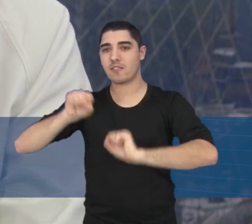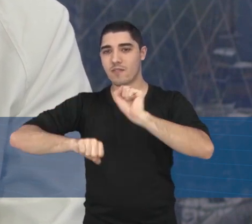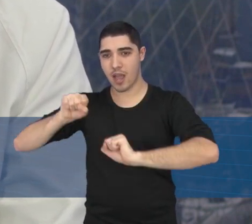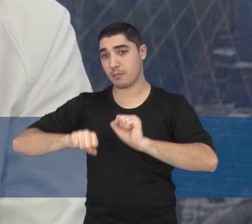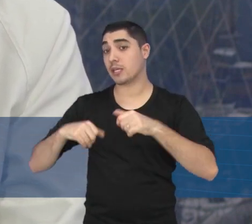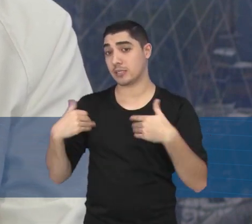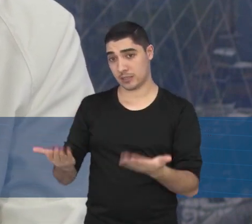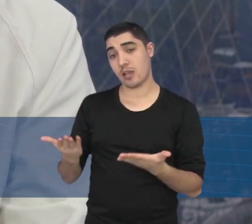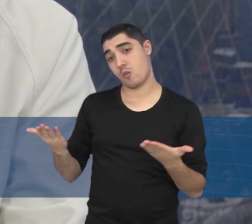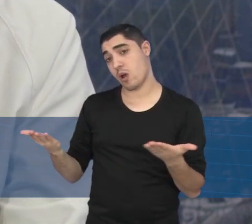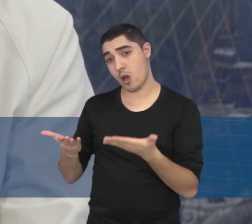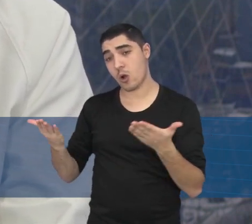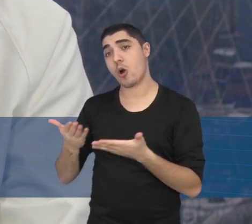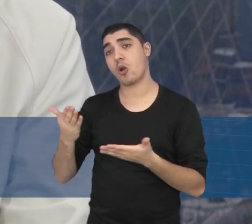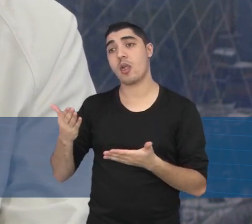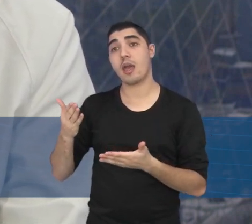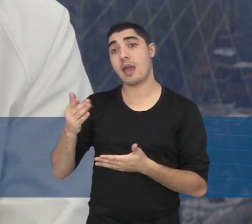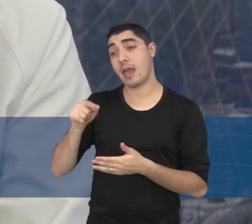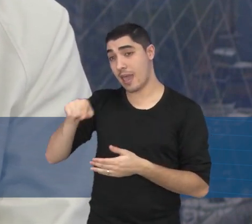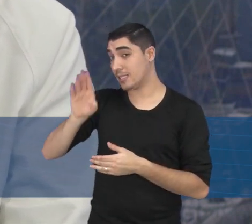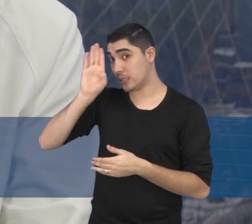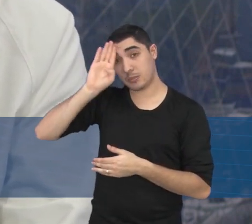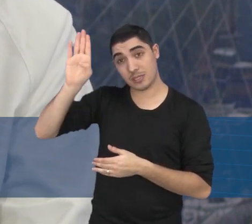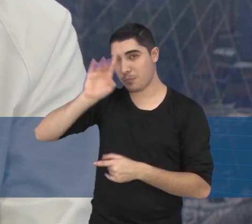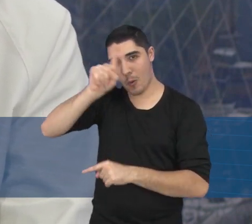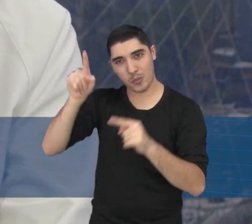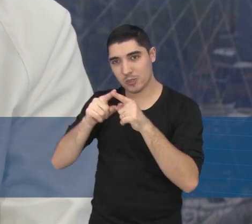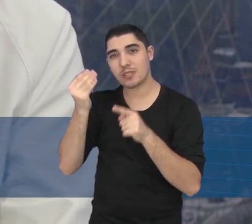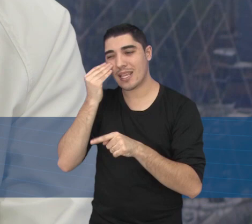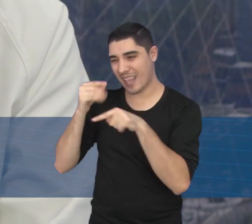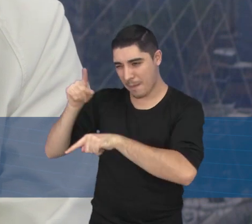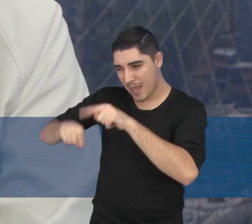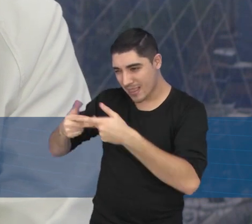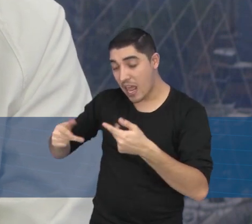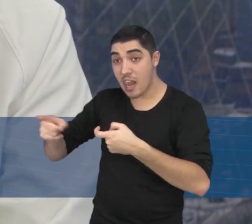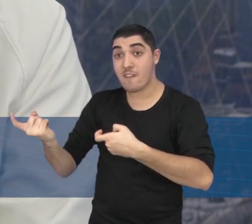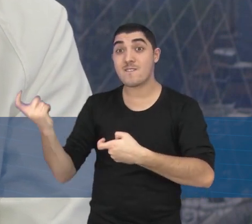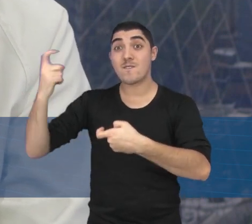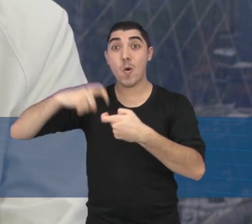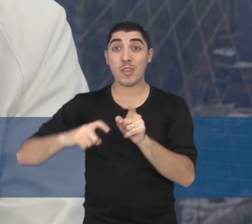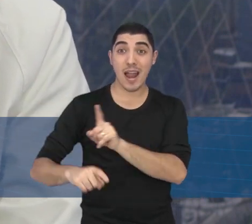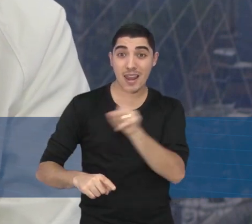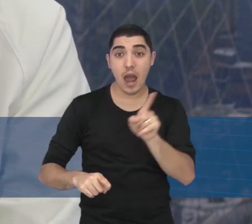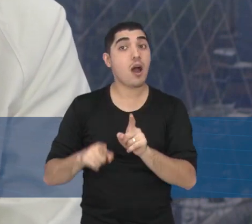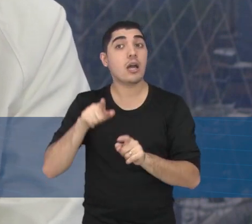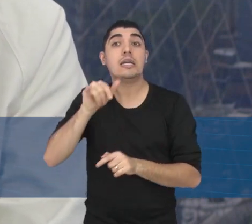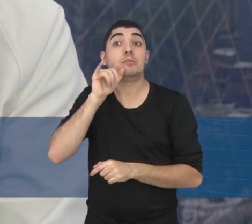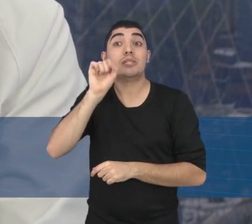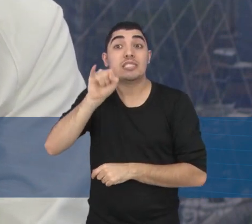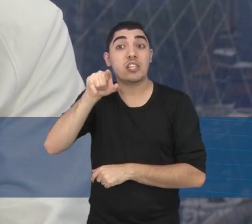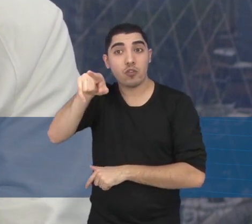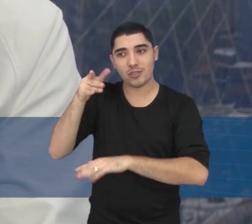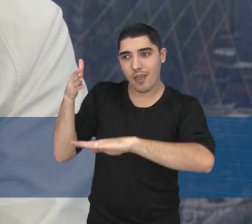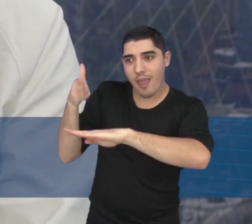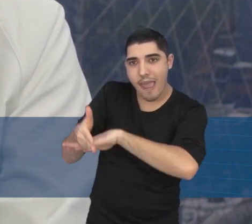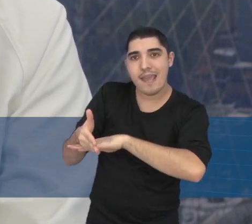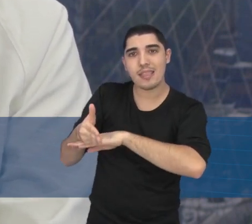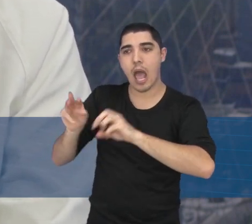quer entregar de volta para um fabricante um determinado tipo de produto, você não tem a menor ideia. Você entra no site da empresa, você